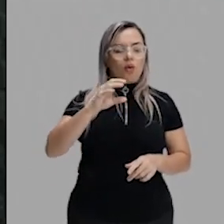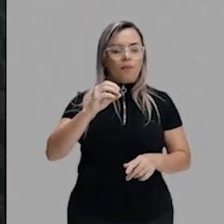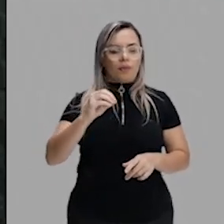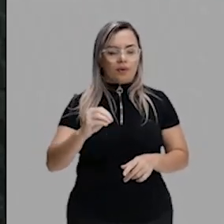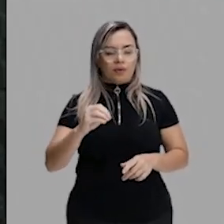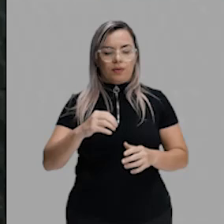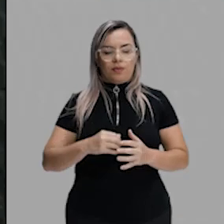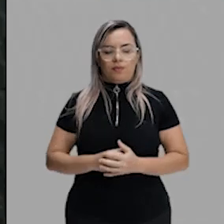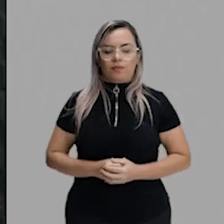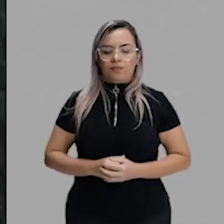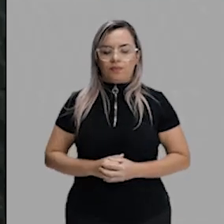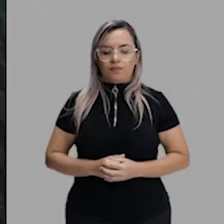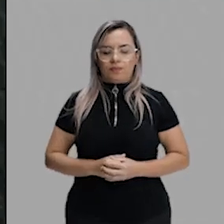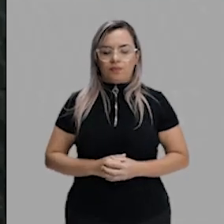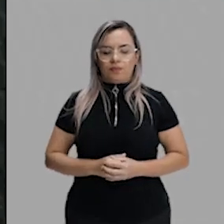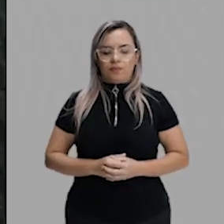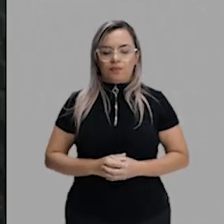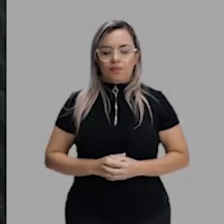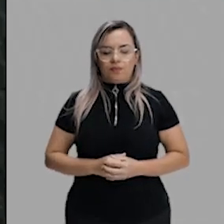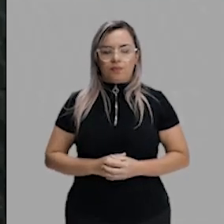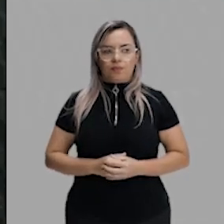Então, o resistor